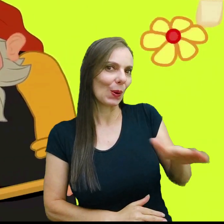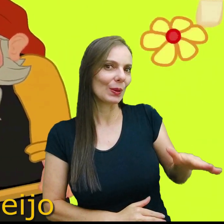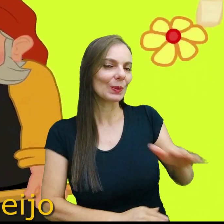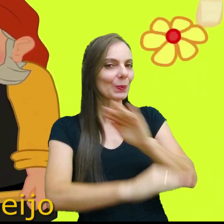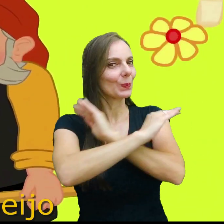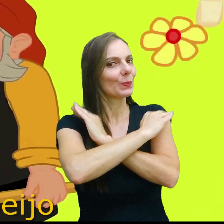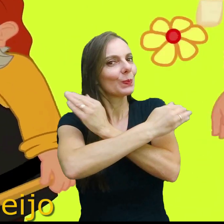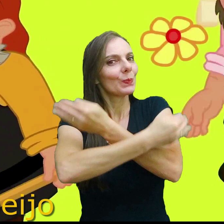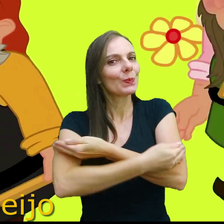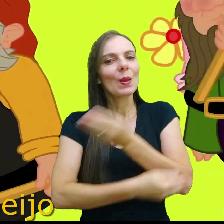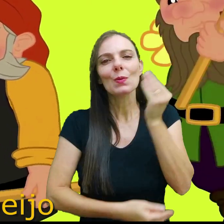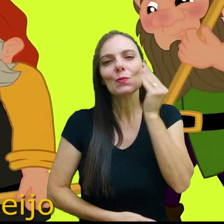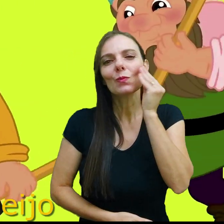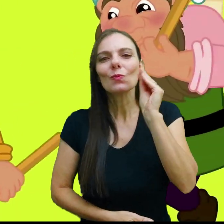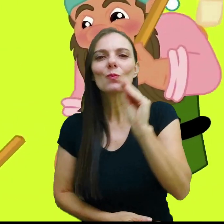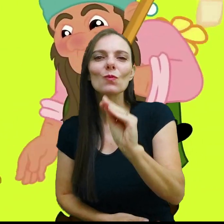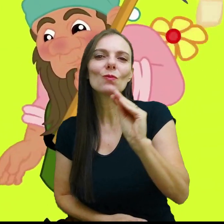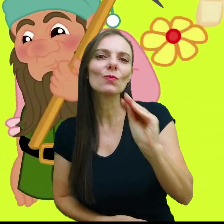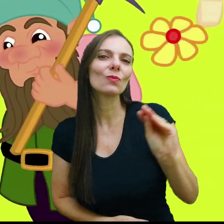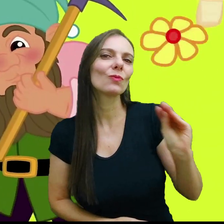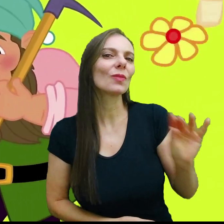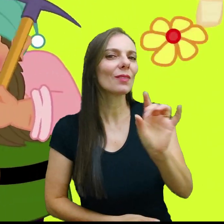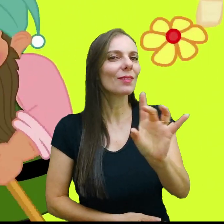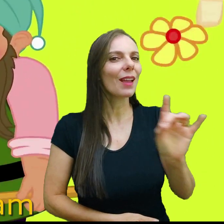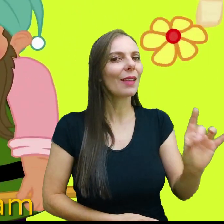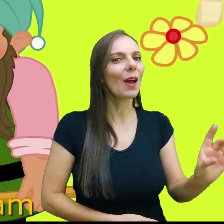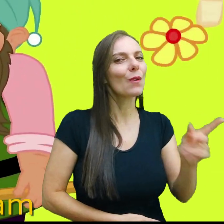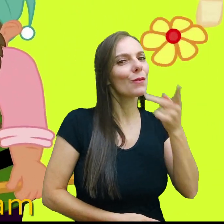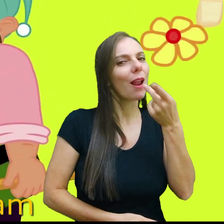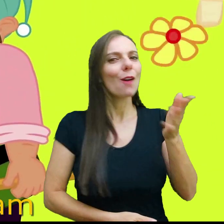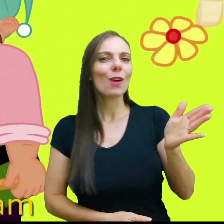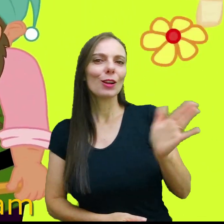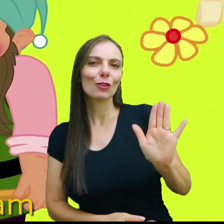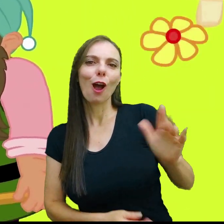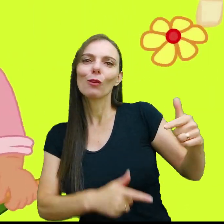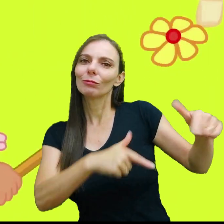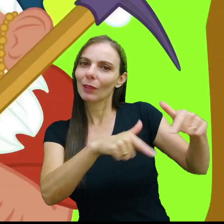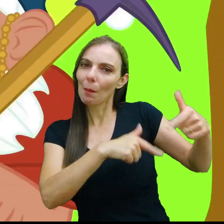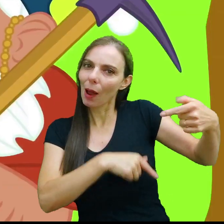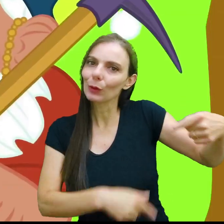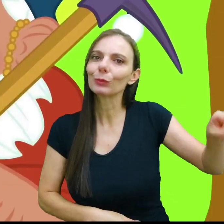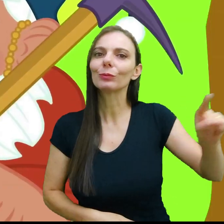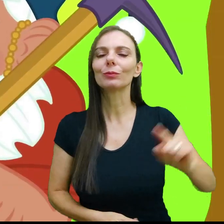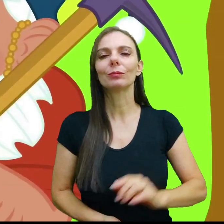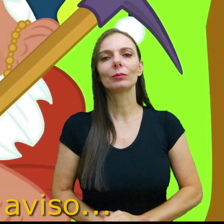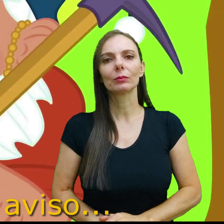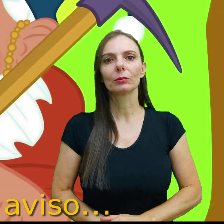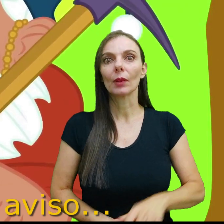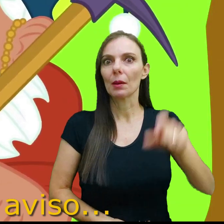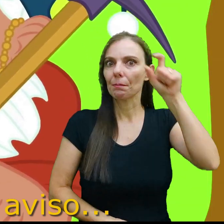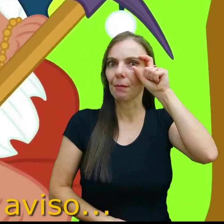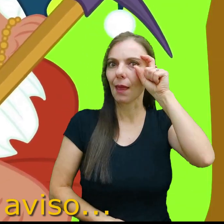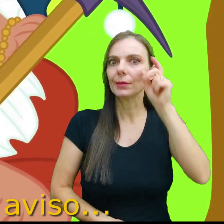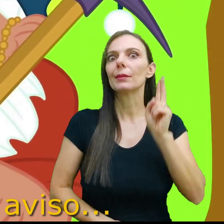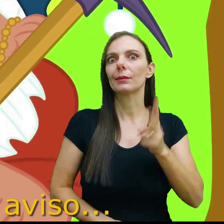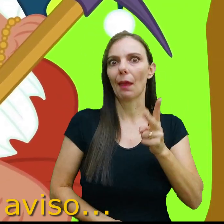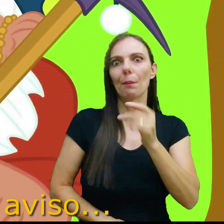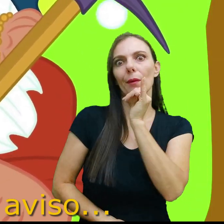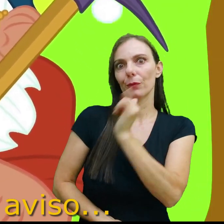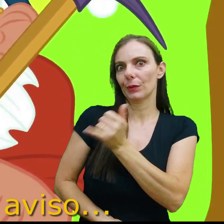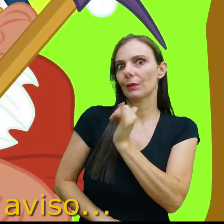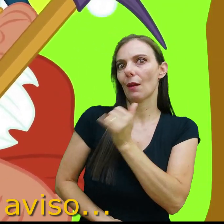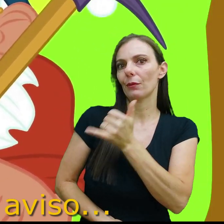anões, Branca de Neve dava um beijo na bochecha dos anões enquanto eles se despediam para ir ao trabalho. Mestre sempre